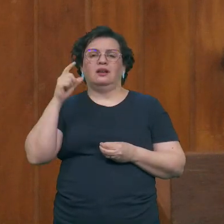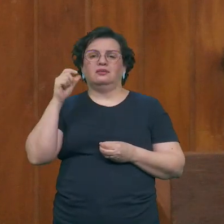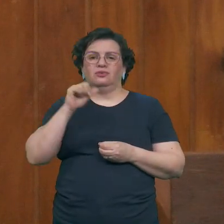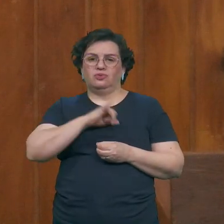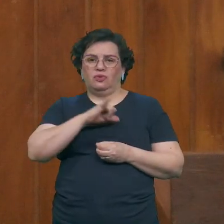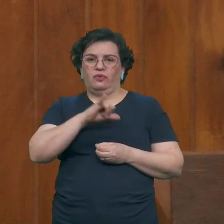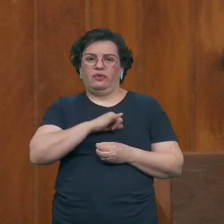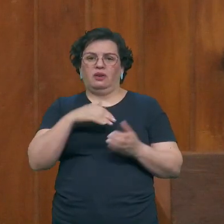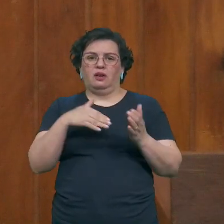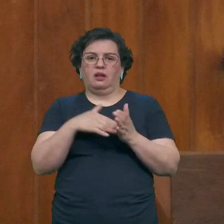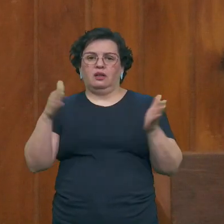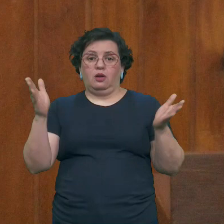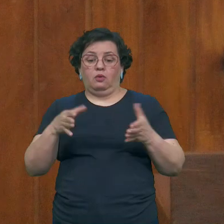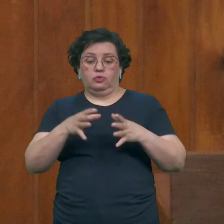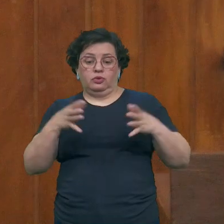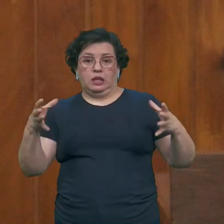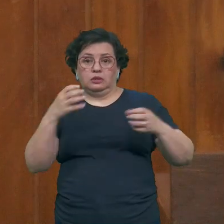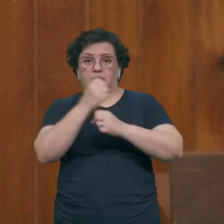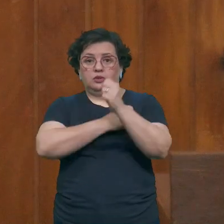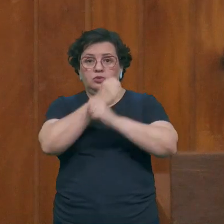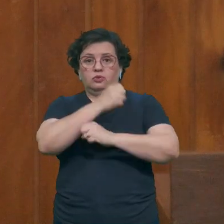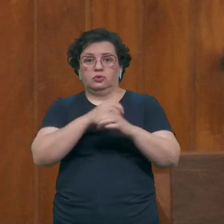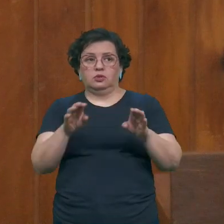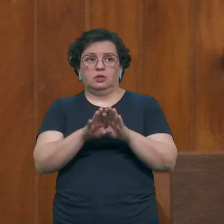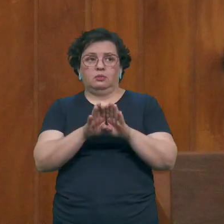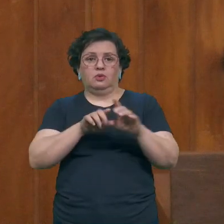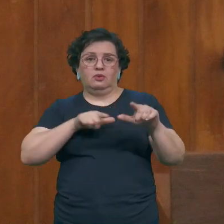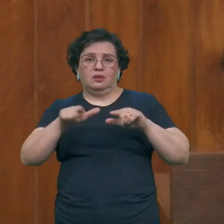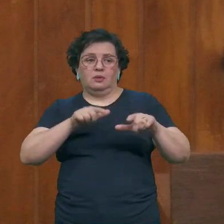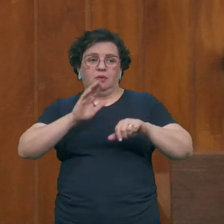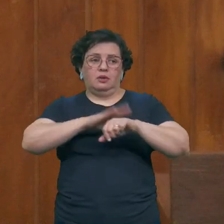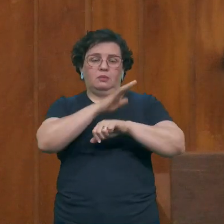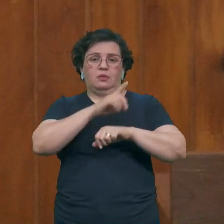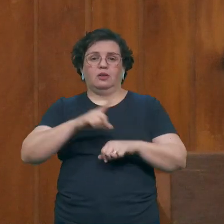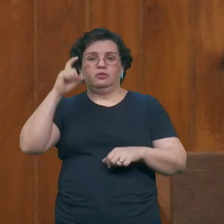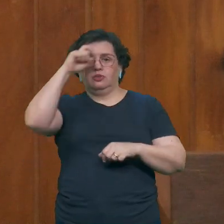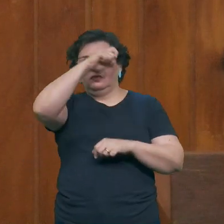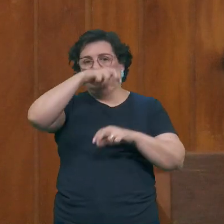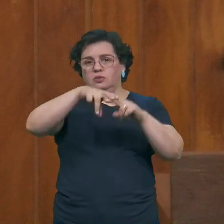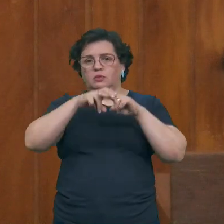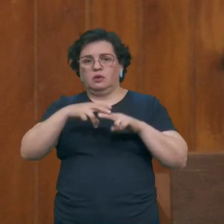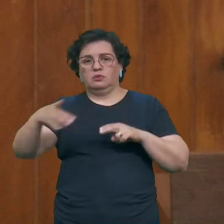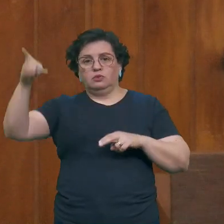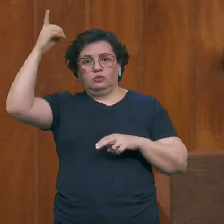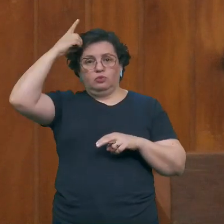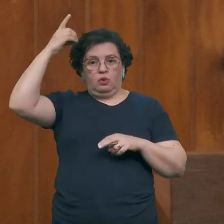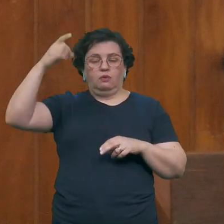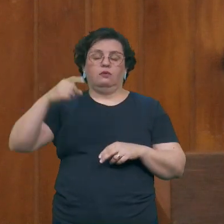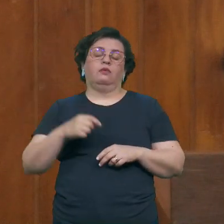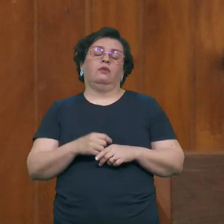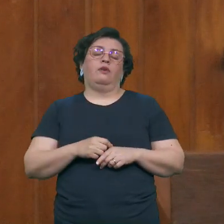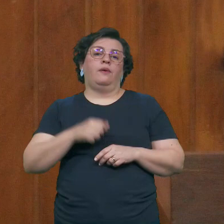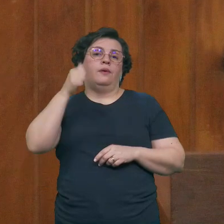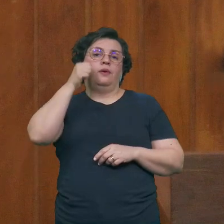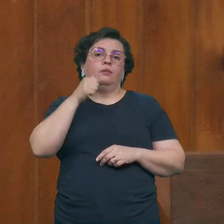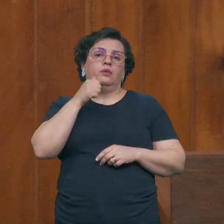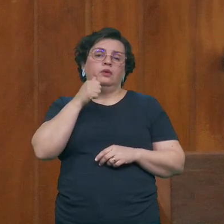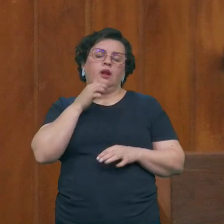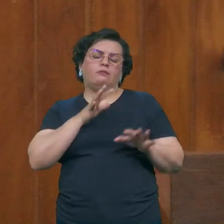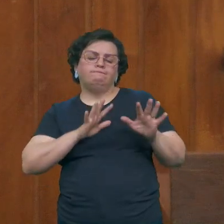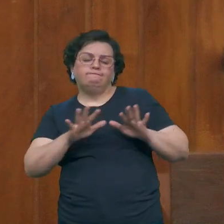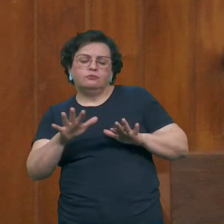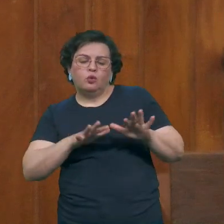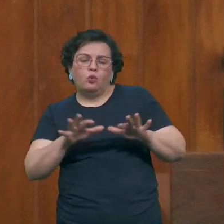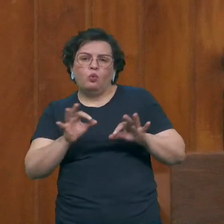até hoje nessas grandes indústrias, normalmente o trabalho mais árduo é pelo dom da mulher, o capricho que tem, esses